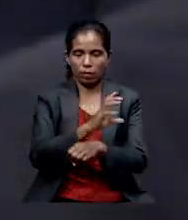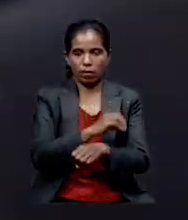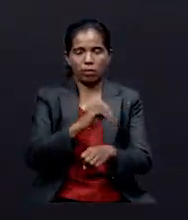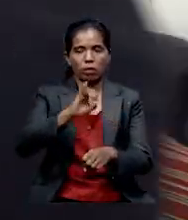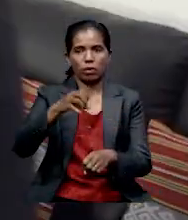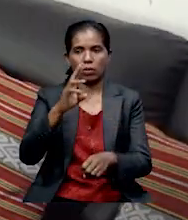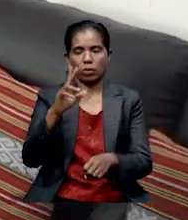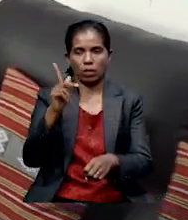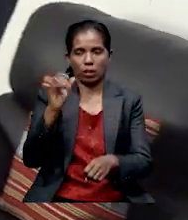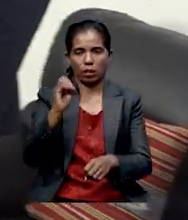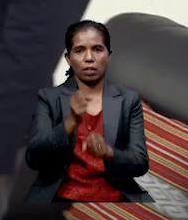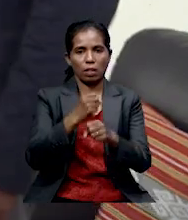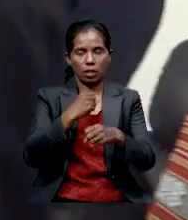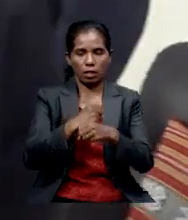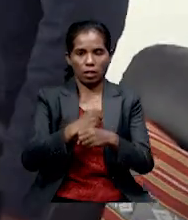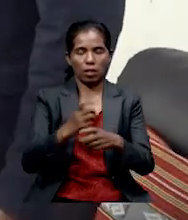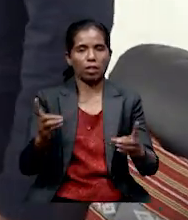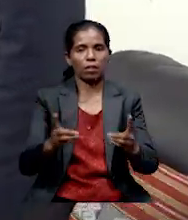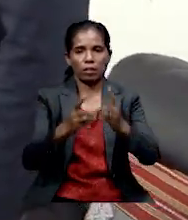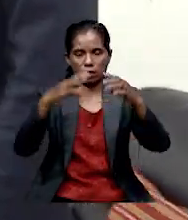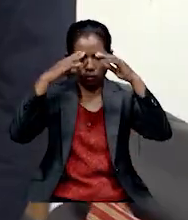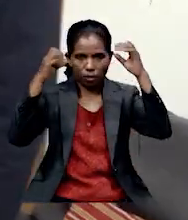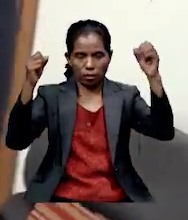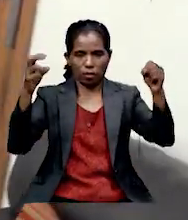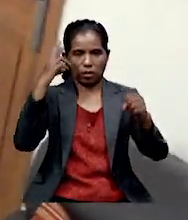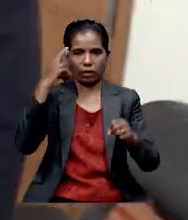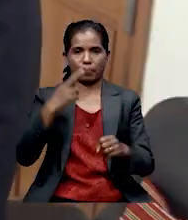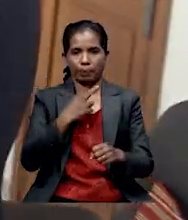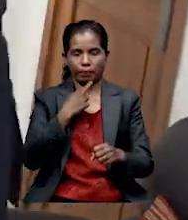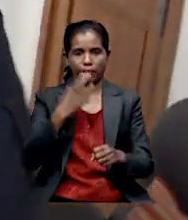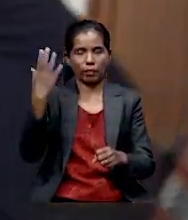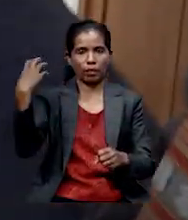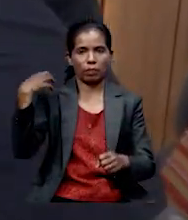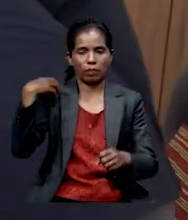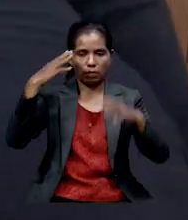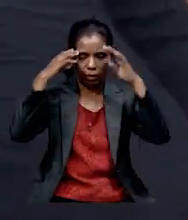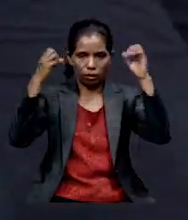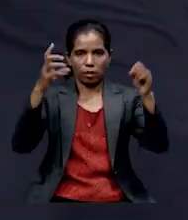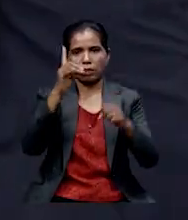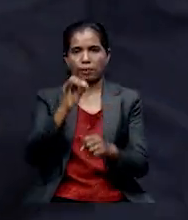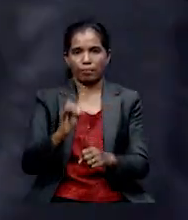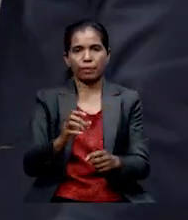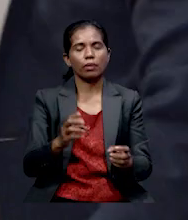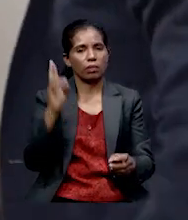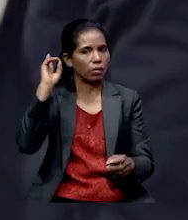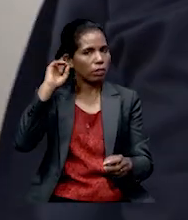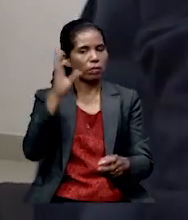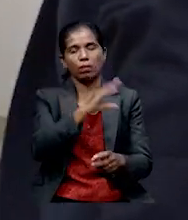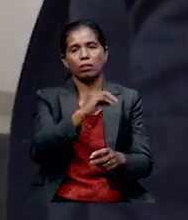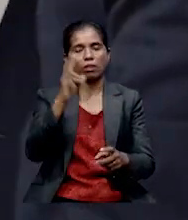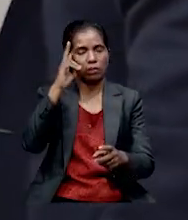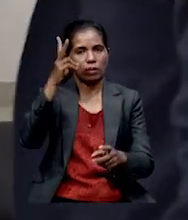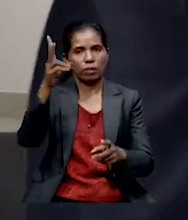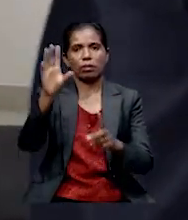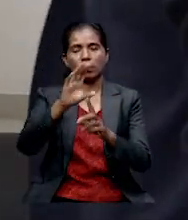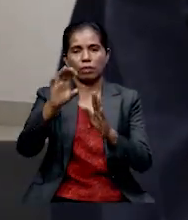Joaquim Amaral, Halau Audiência, o Presidente da República José Ramos Horta e a Palácio Presidencial Dili, Rodi Rona, Visão, Chefe Estado